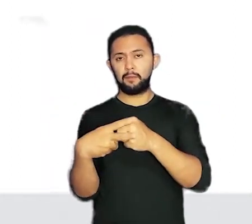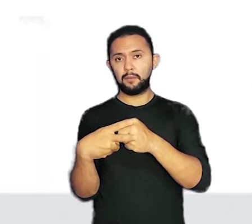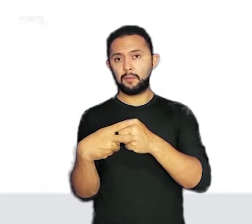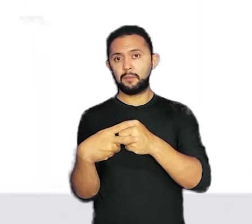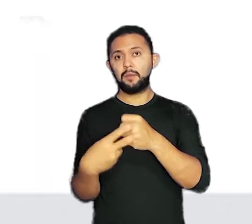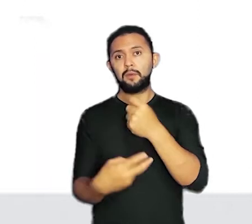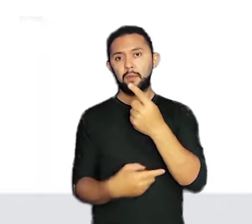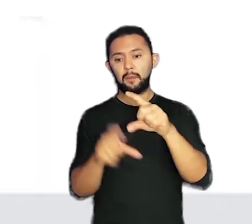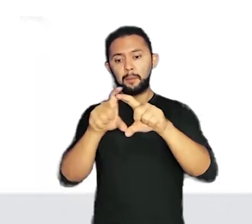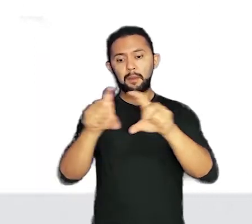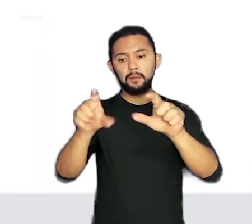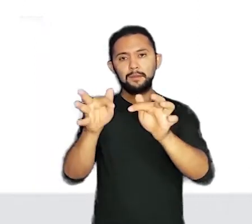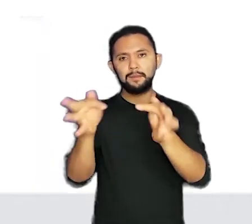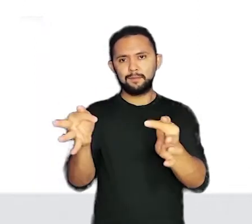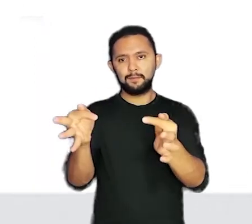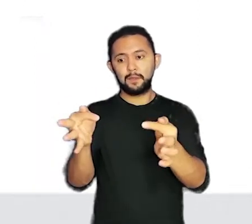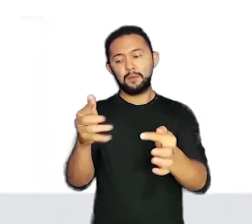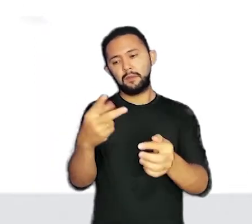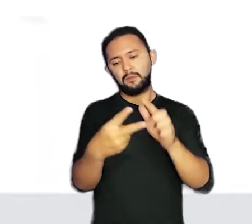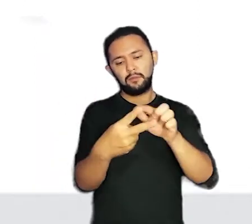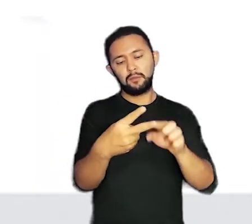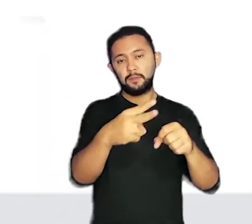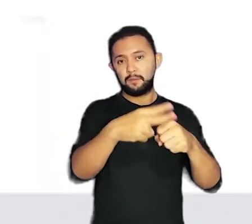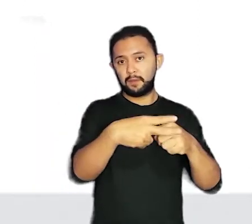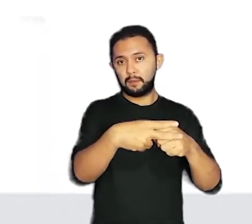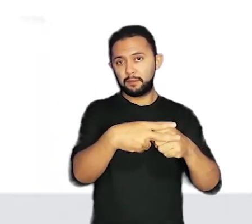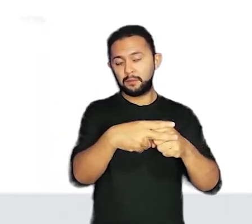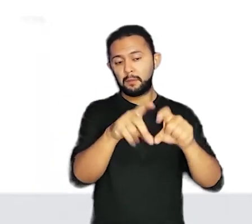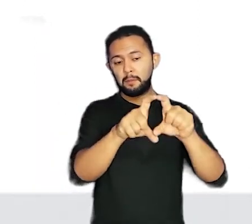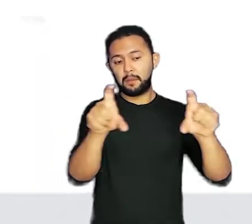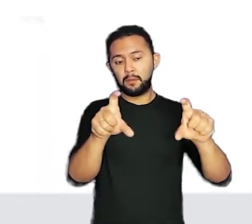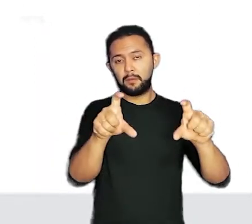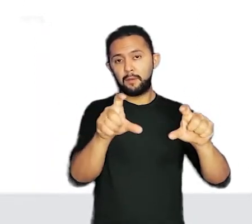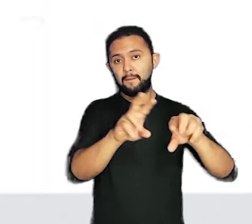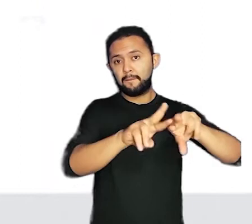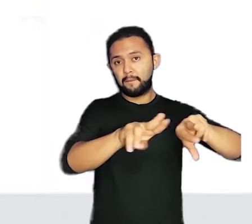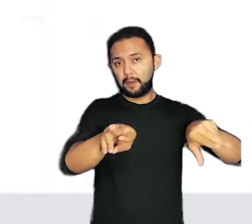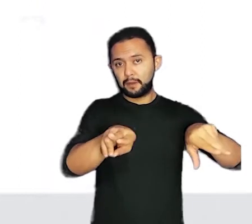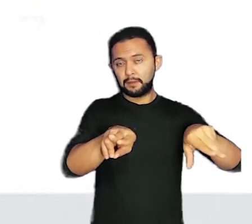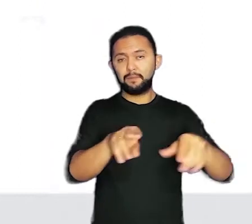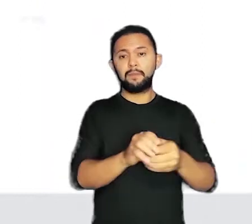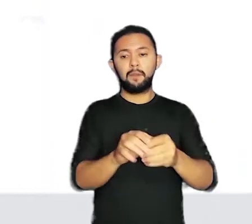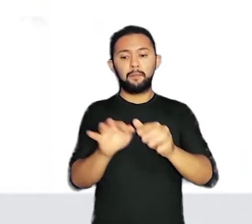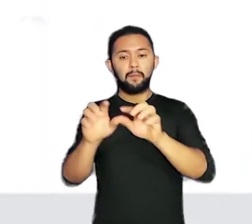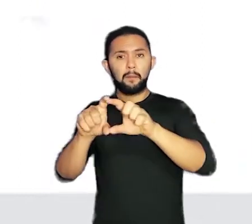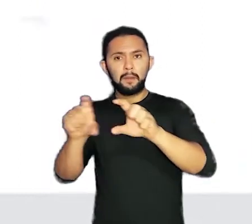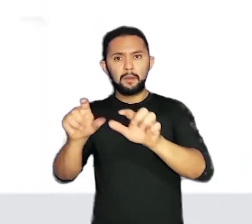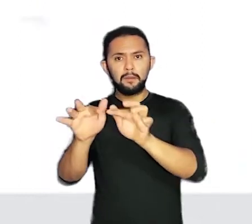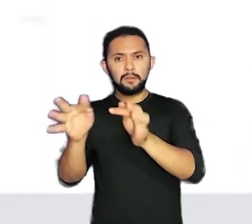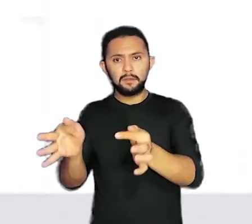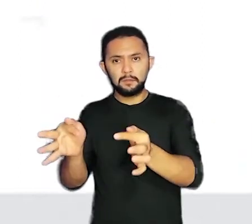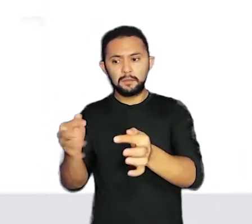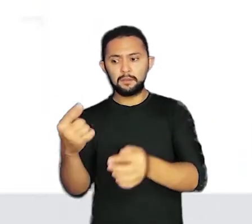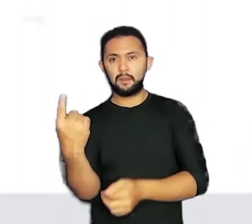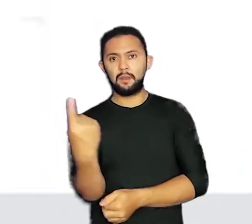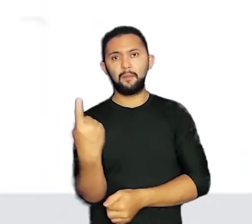período simples. E quando há dois ou mais verbos, ele vai ser chamado de período composto, tá? Então, o período simples, composto aí